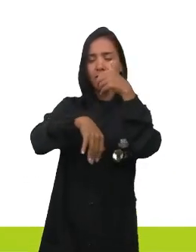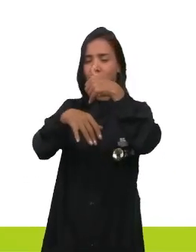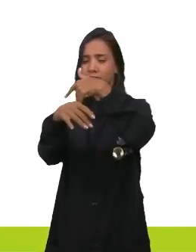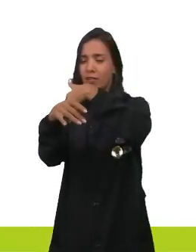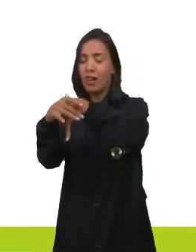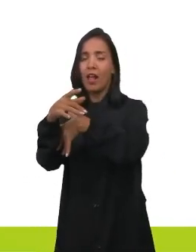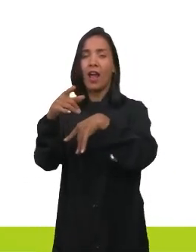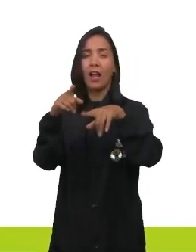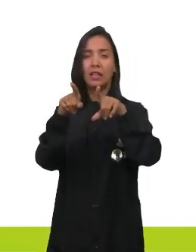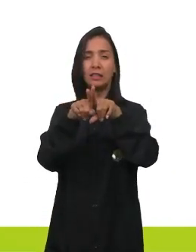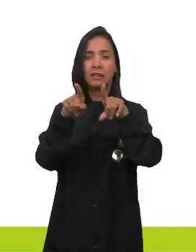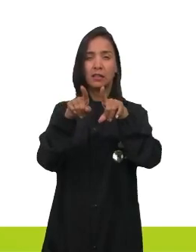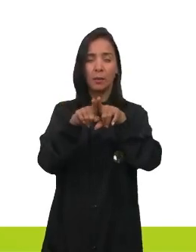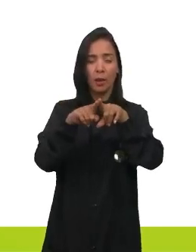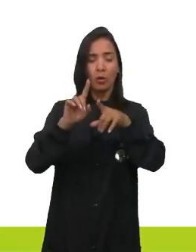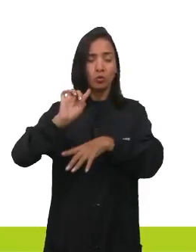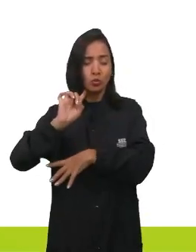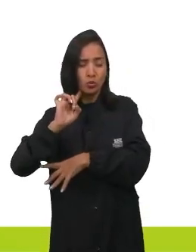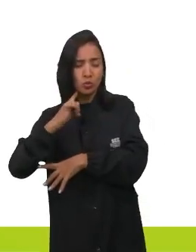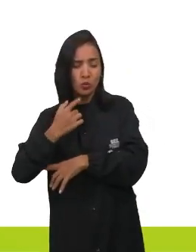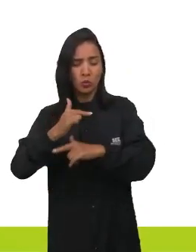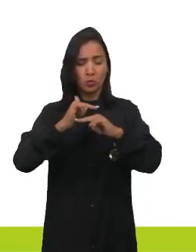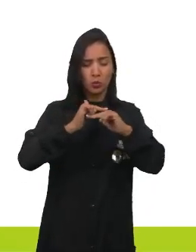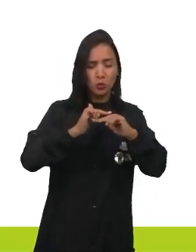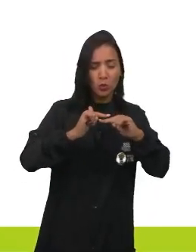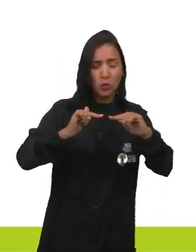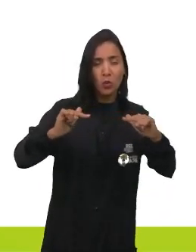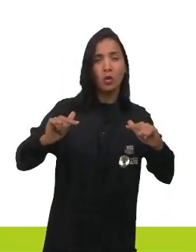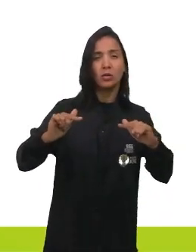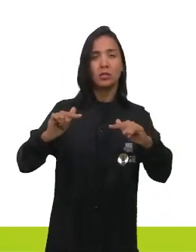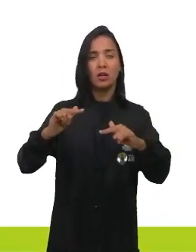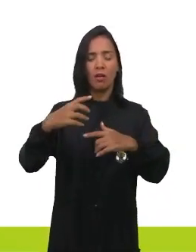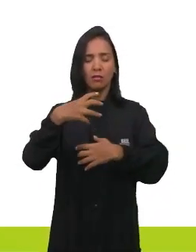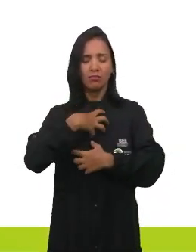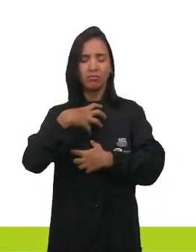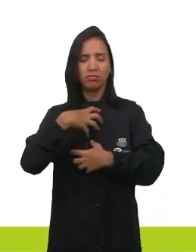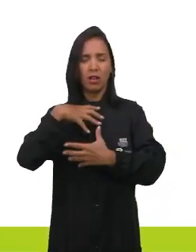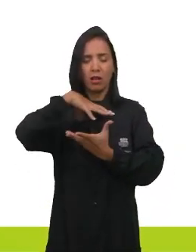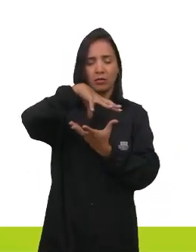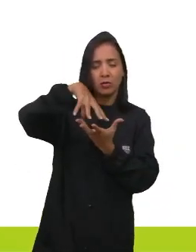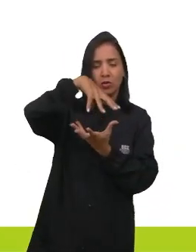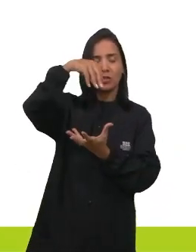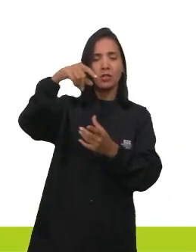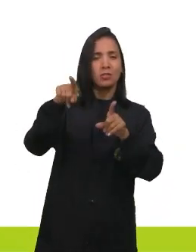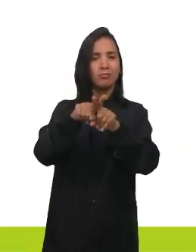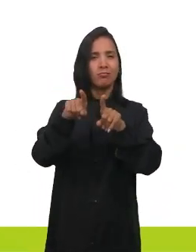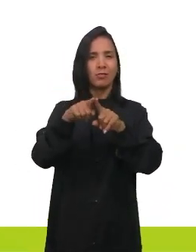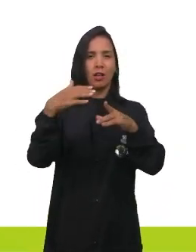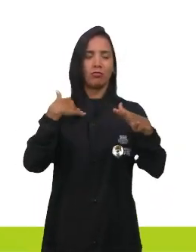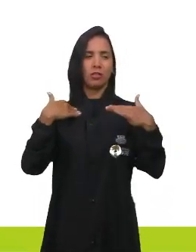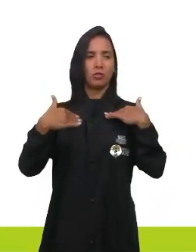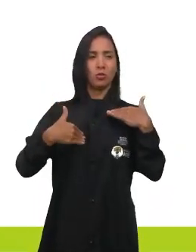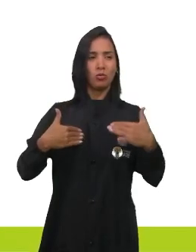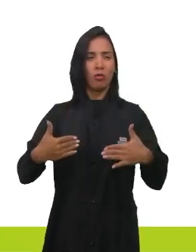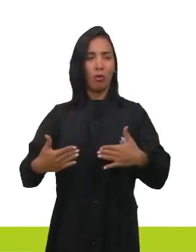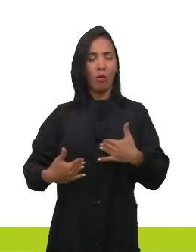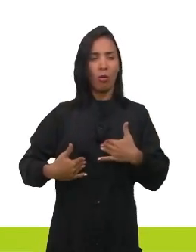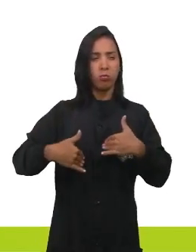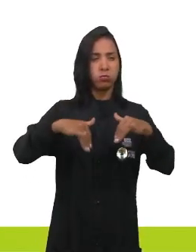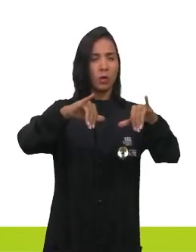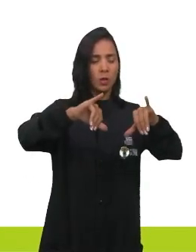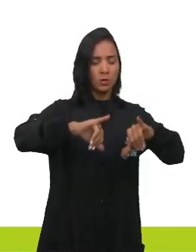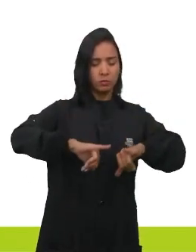sentindo dentro do ouvido e da alma, numa arrastada e contínua melopeia, o